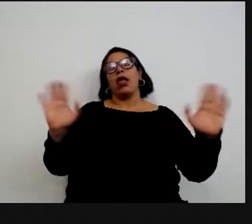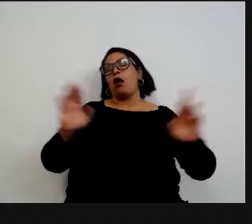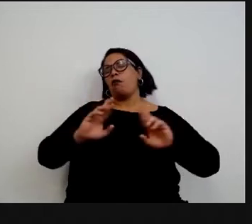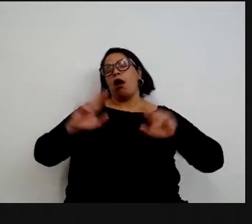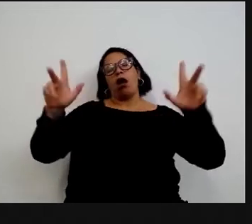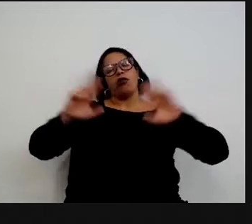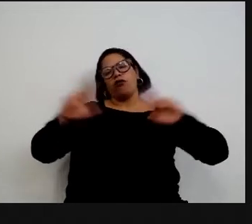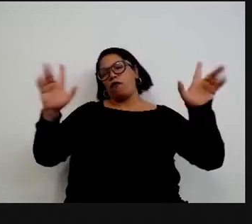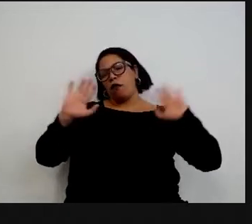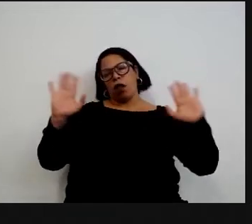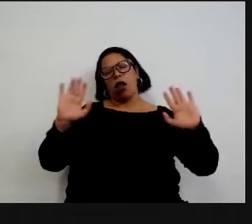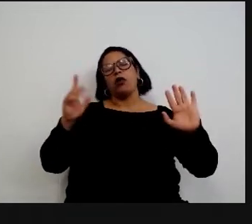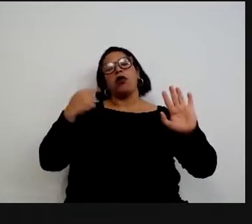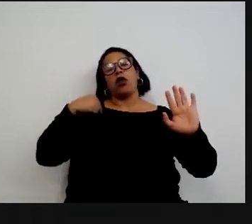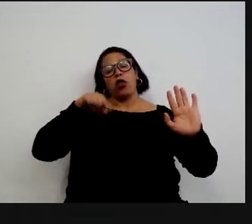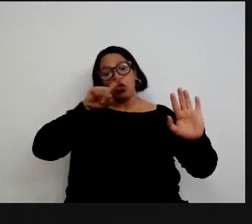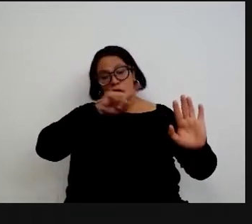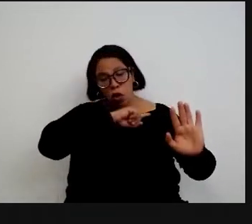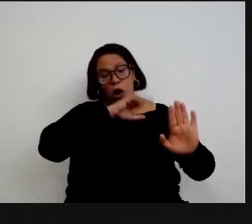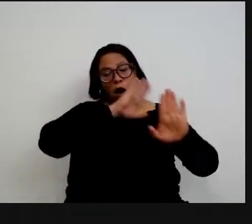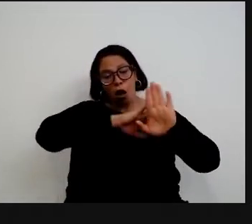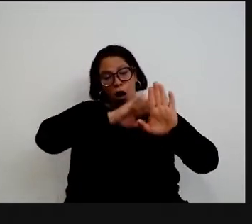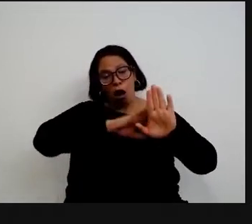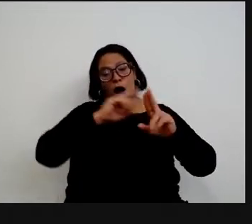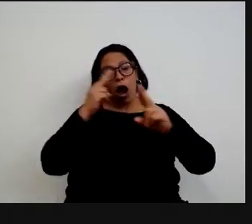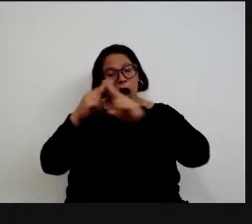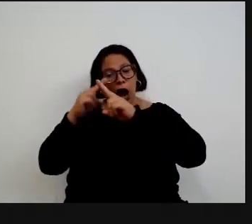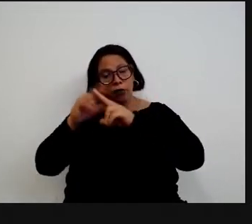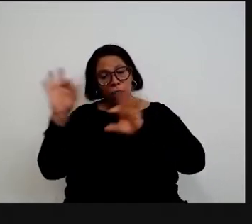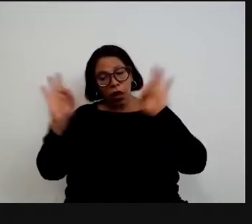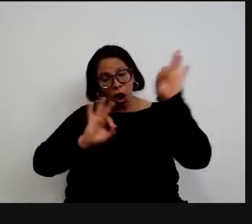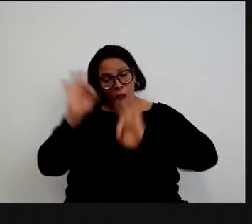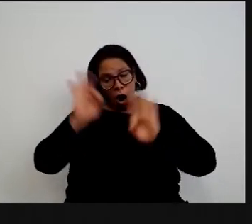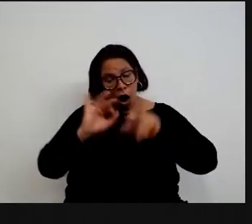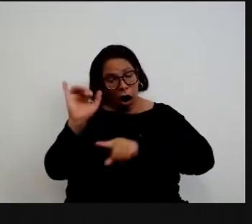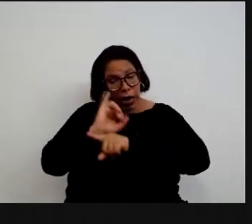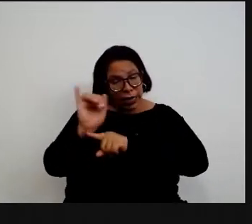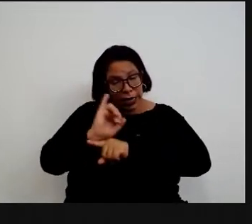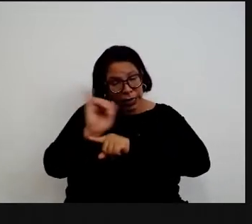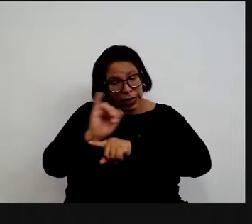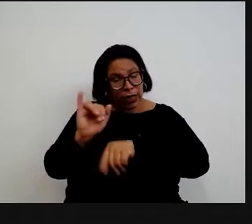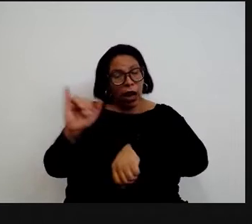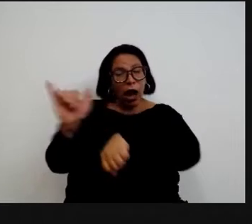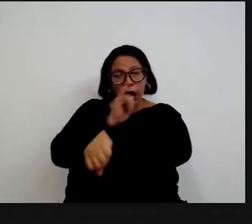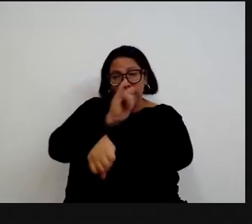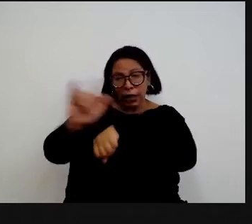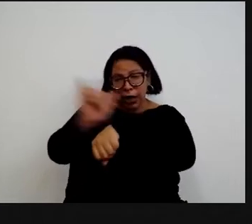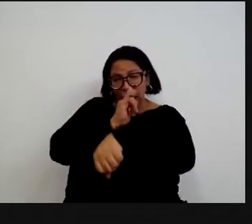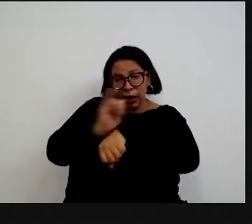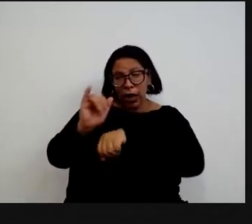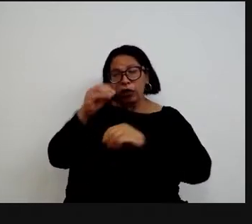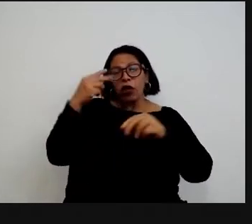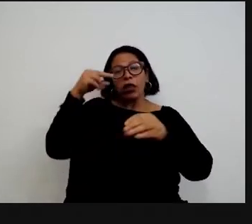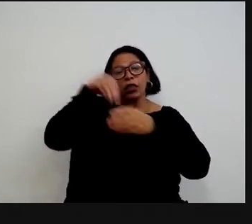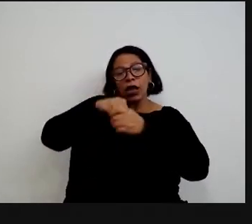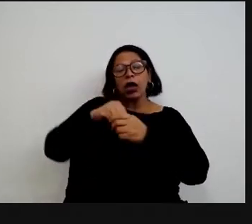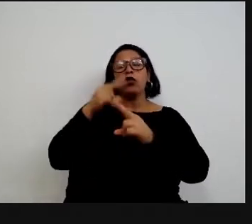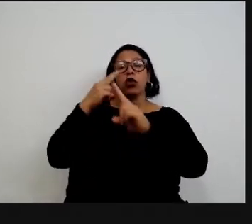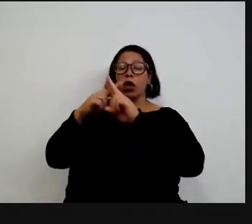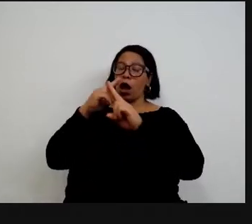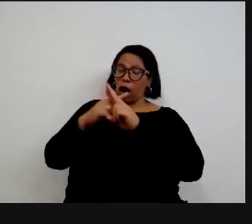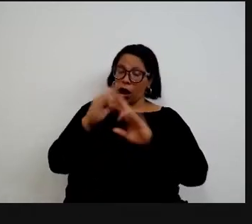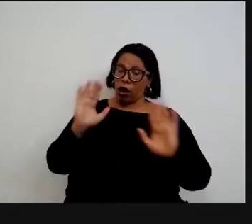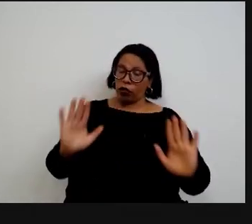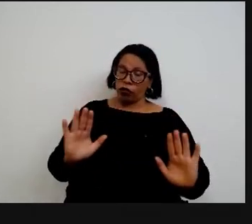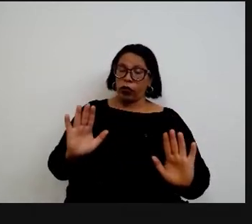escolas de aprendizagem, nós precisamos olhar realmente para o planejamento estratégico da empresa e dizer o que é que a gente precisa fazer. Então, diante